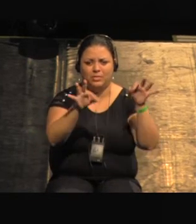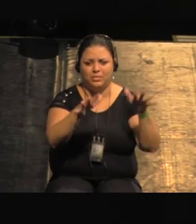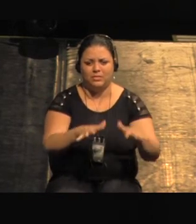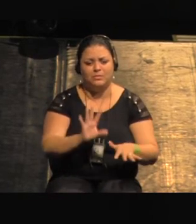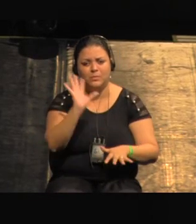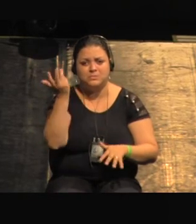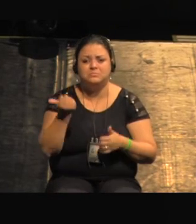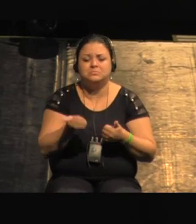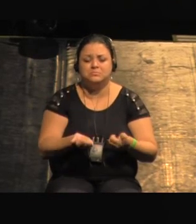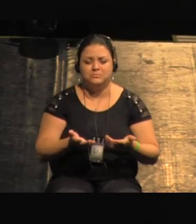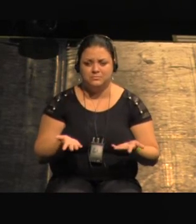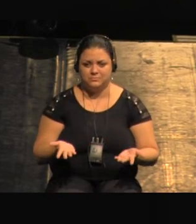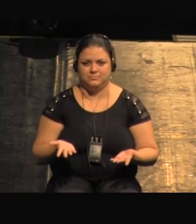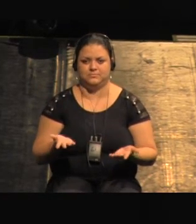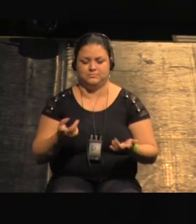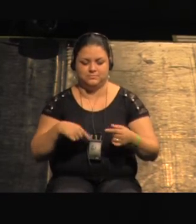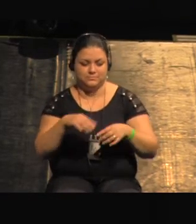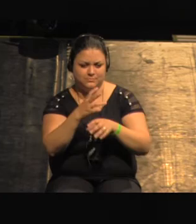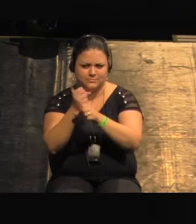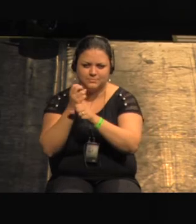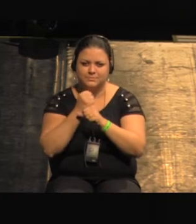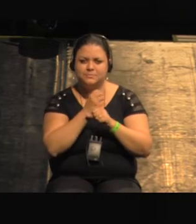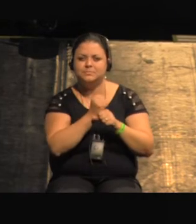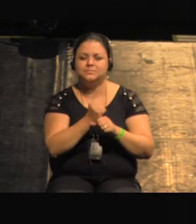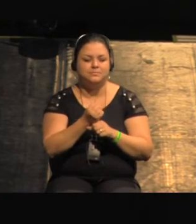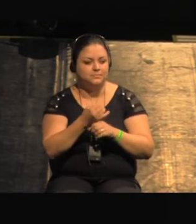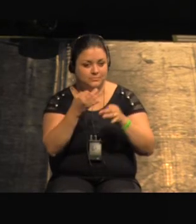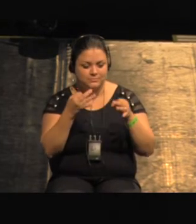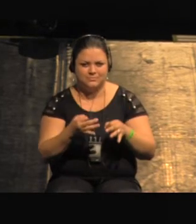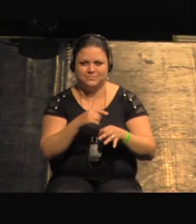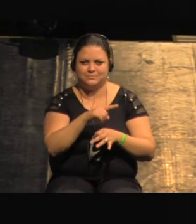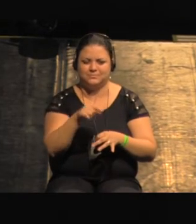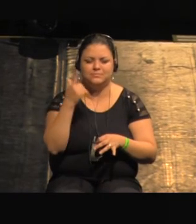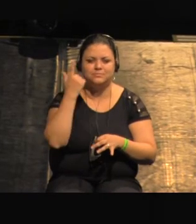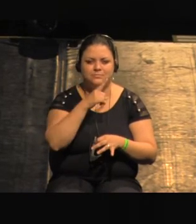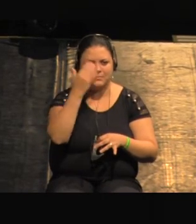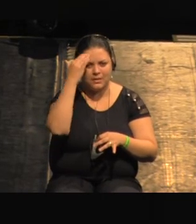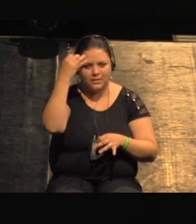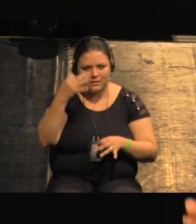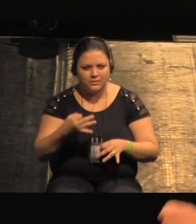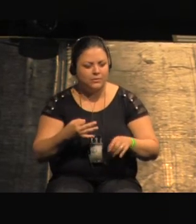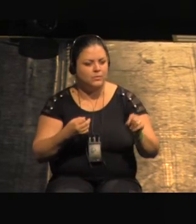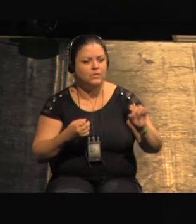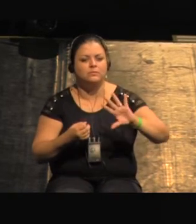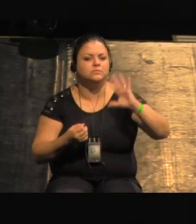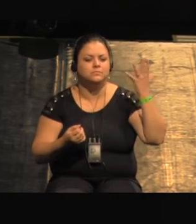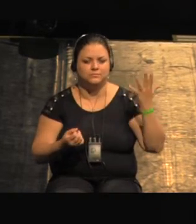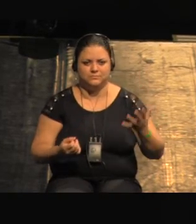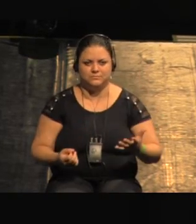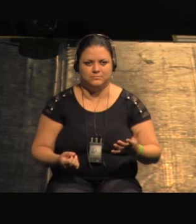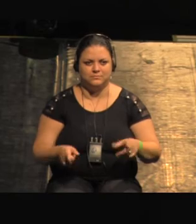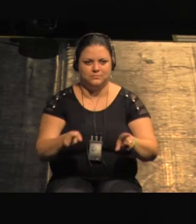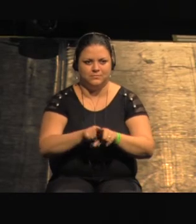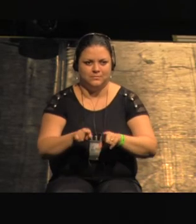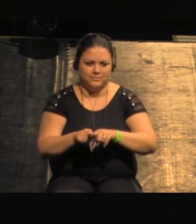Tendo melhores dados irá ajudar, mas com esses dados entender o que está acontecendo com